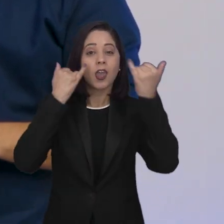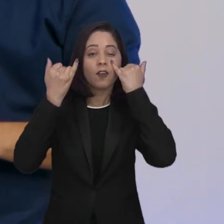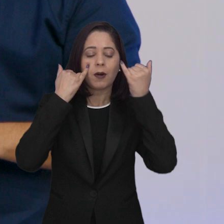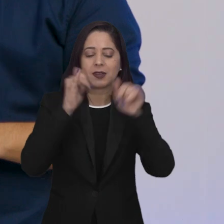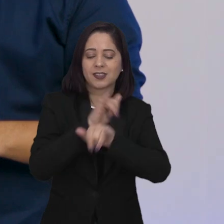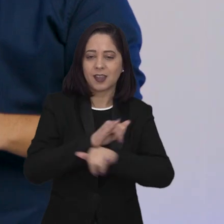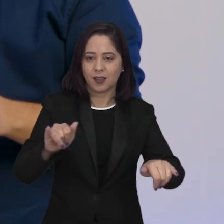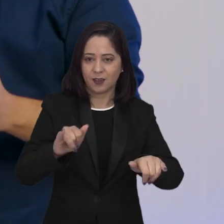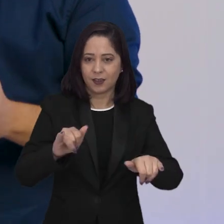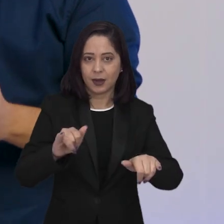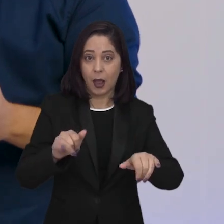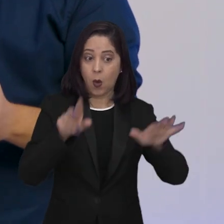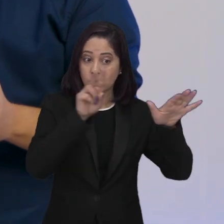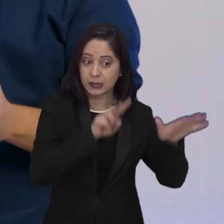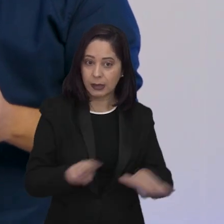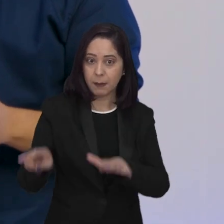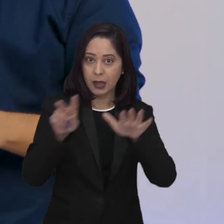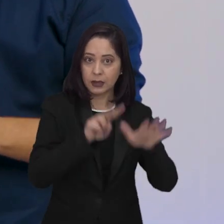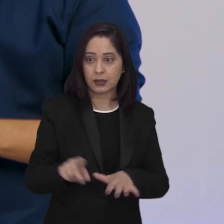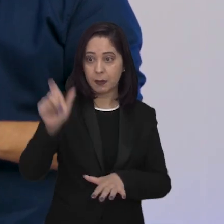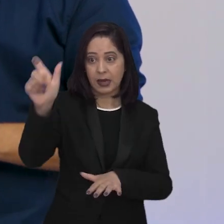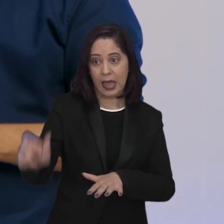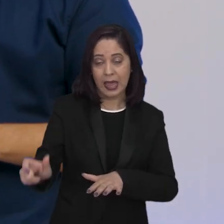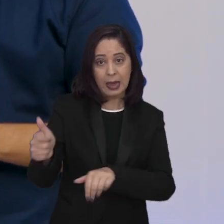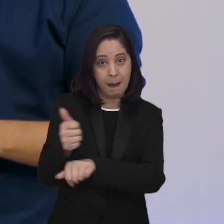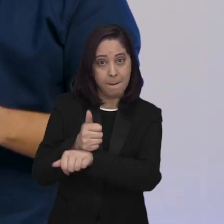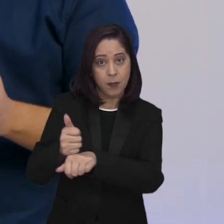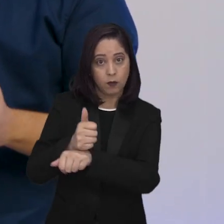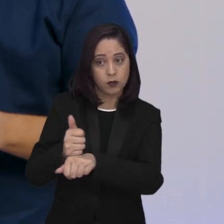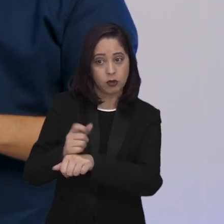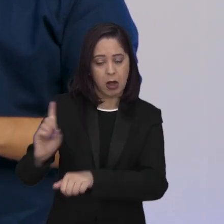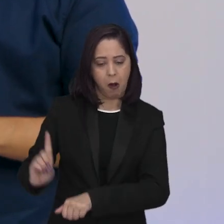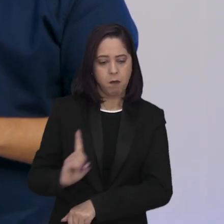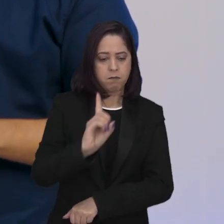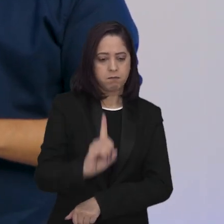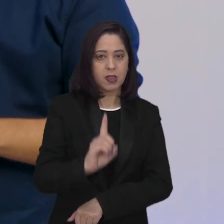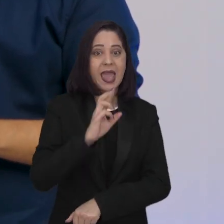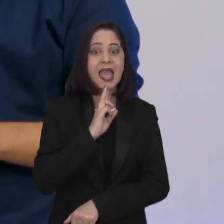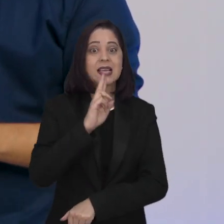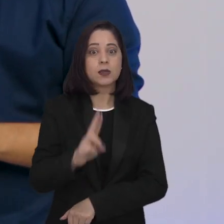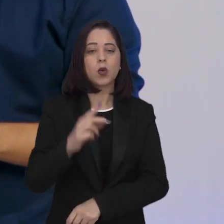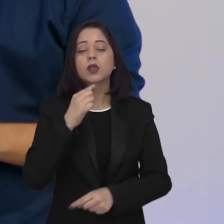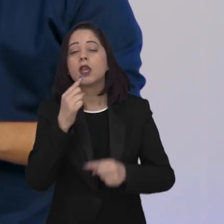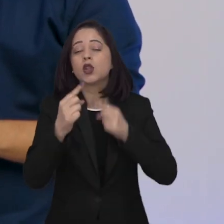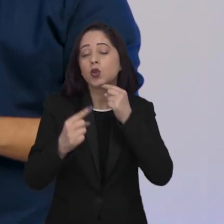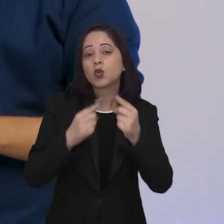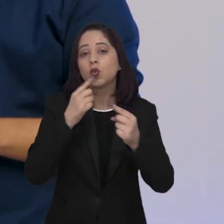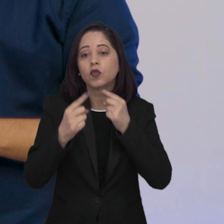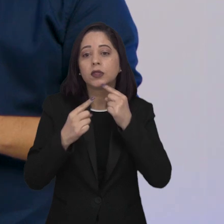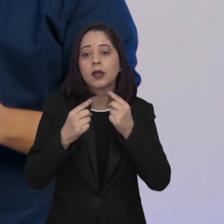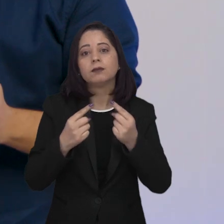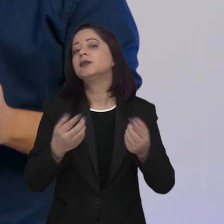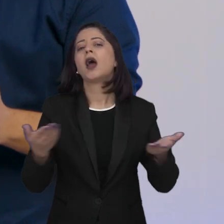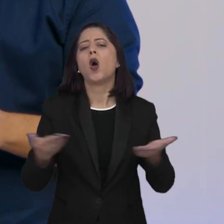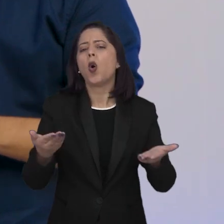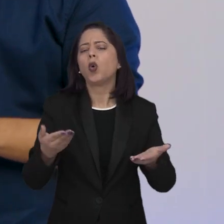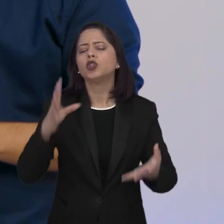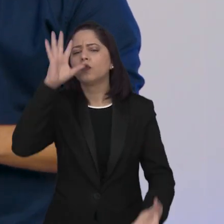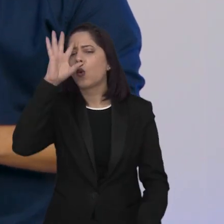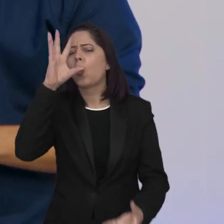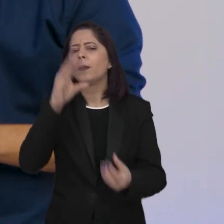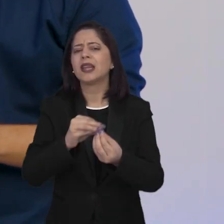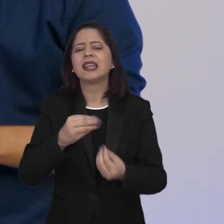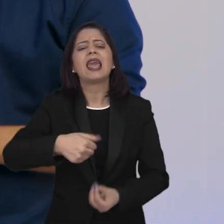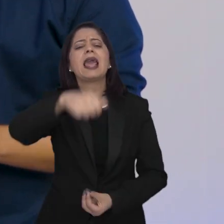bem informado. Toda semana, um especialista vai estar com a gente para responder as principais dúvidas. E para começar, vamos entender